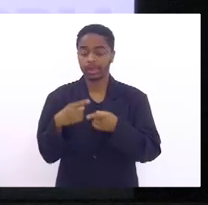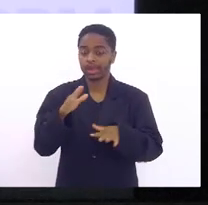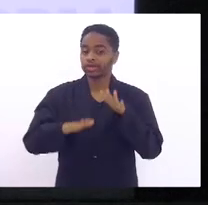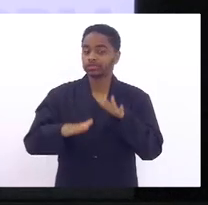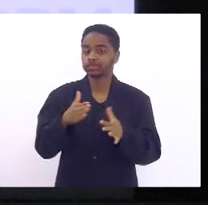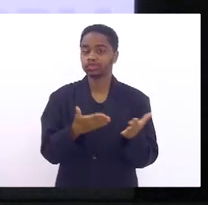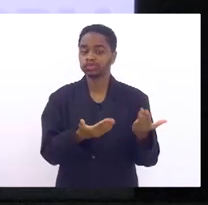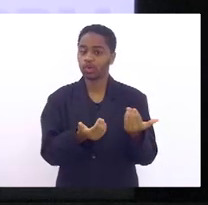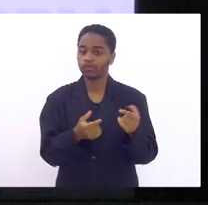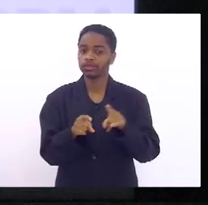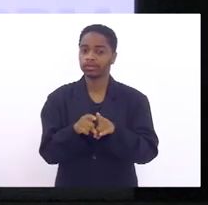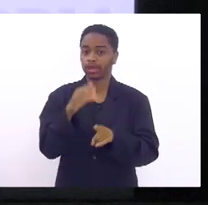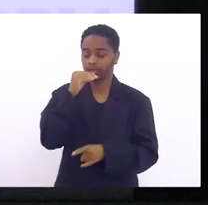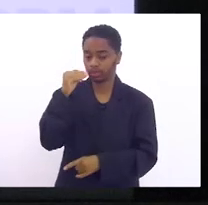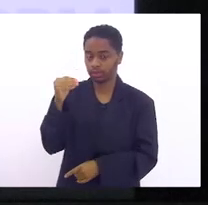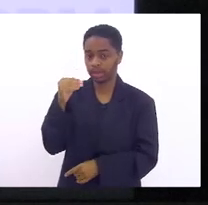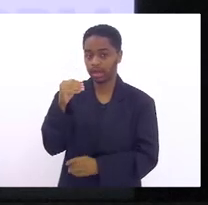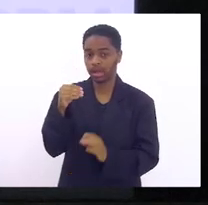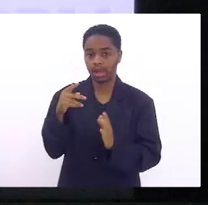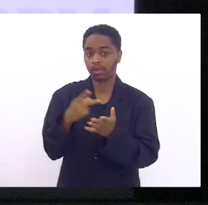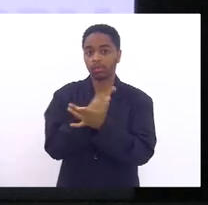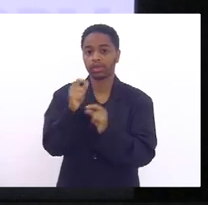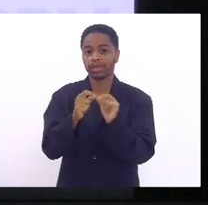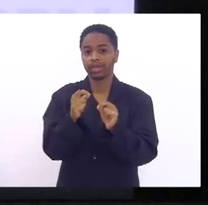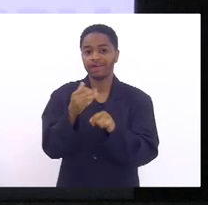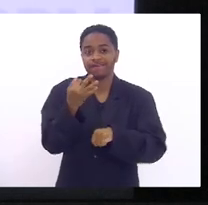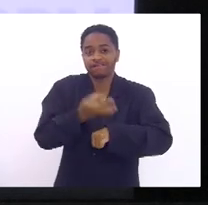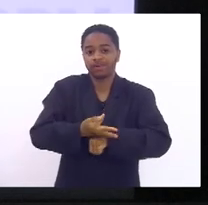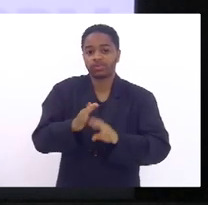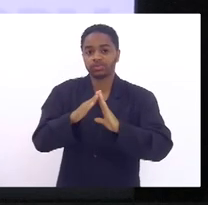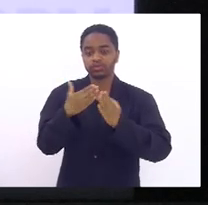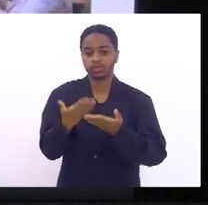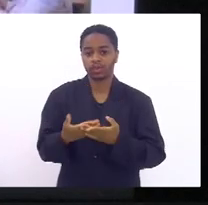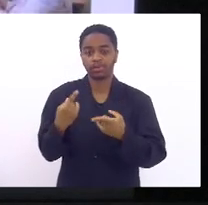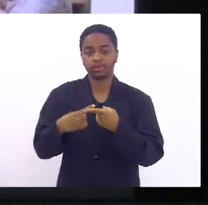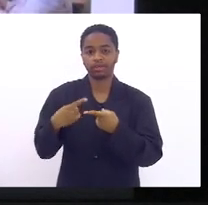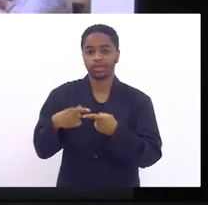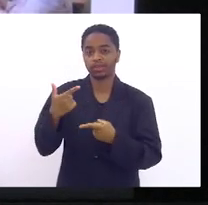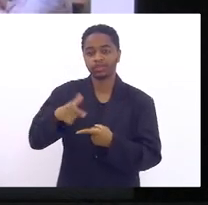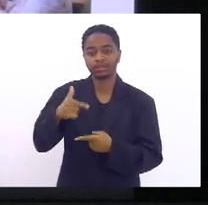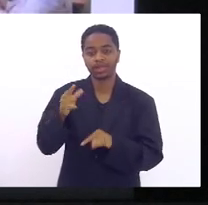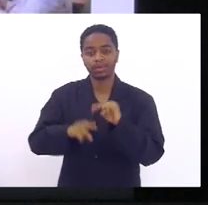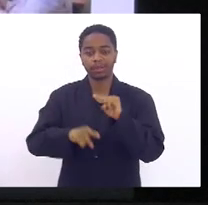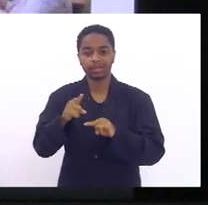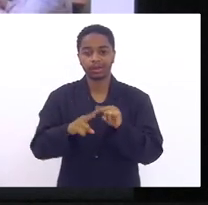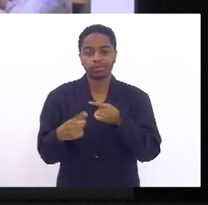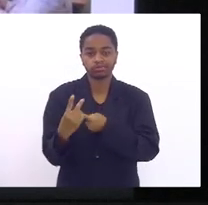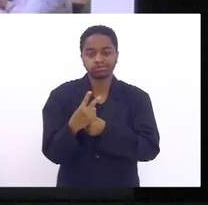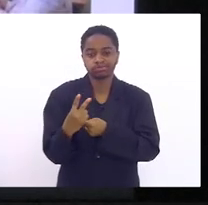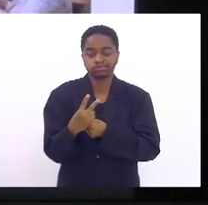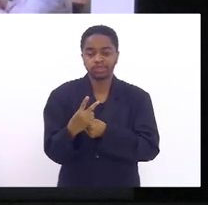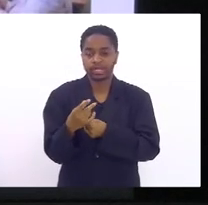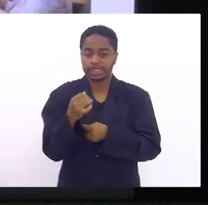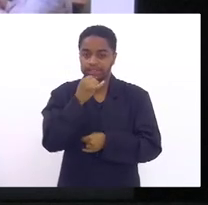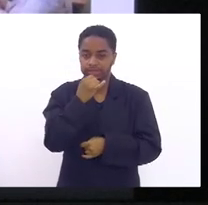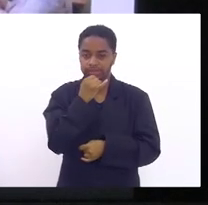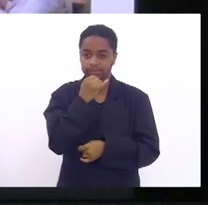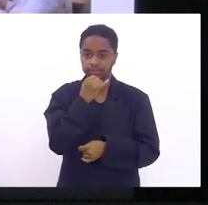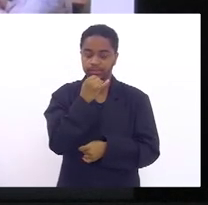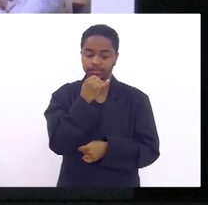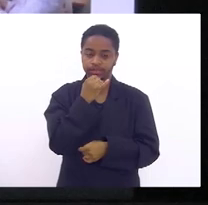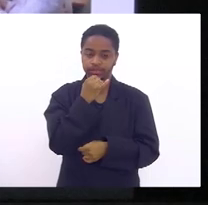jovens e adolescentes né Elas deixam até de ir à escola diante dessa dificuldade eh com